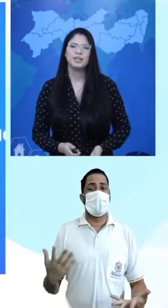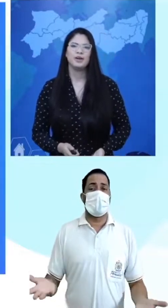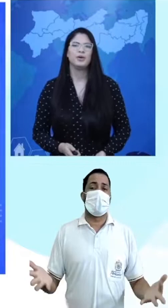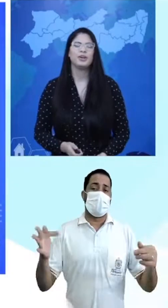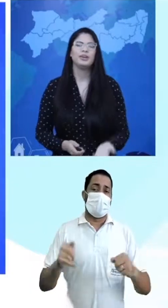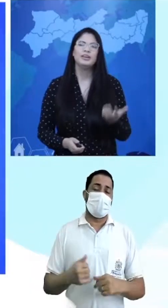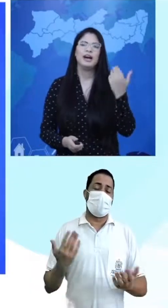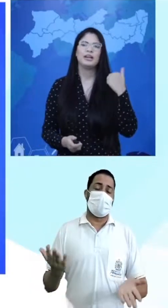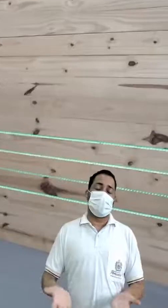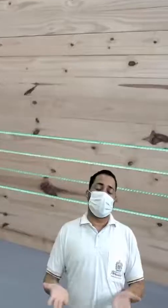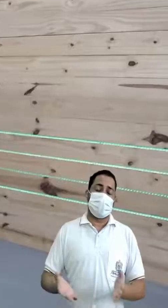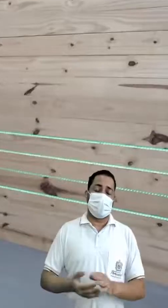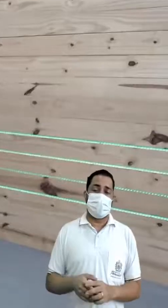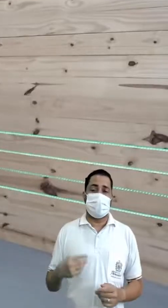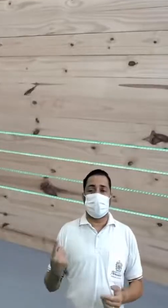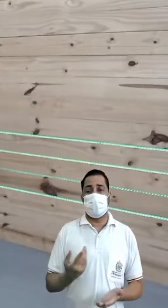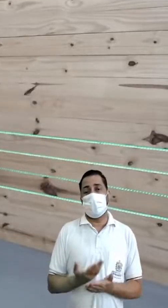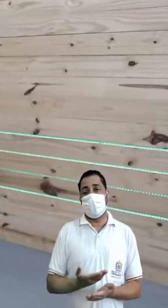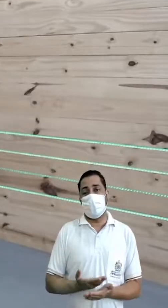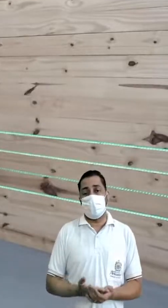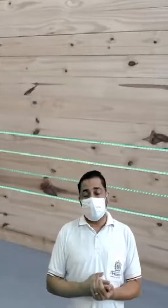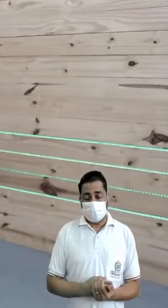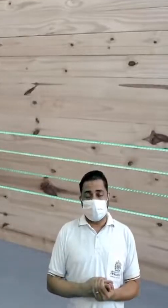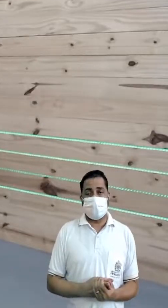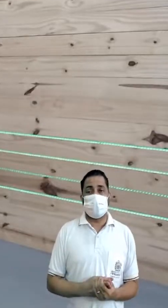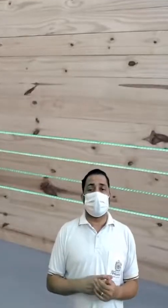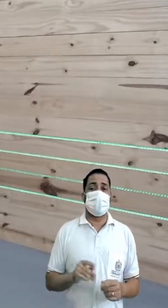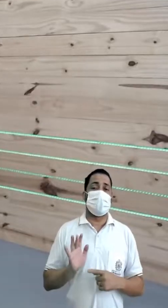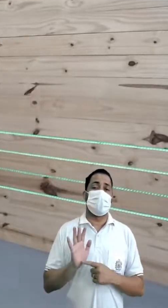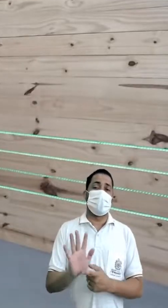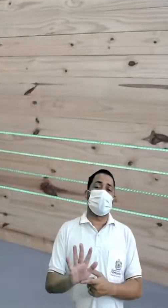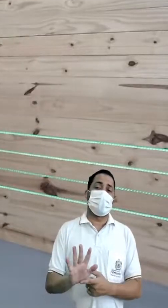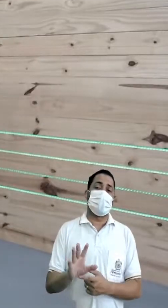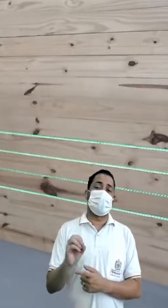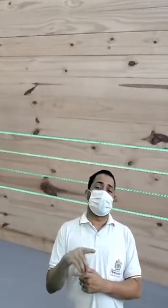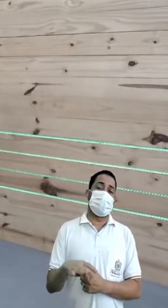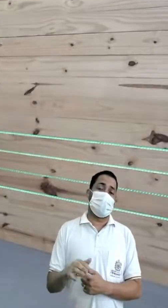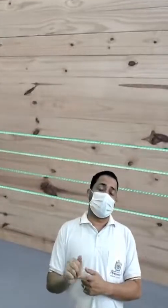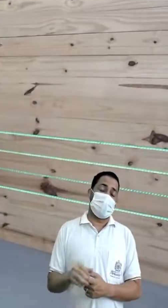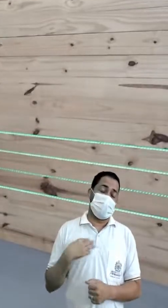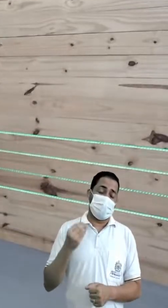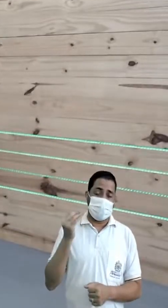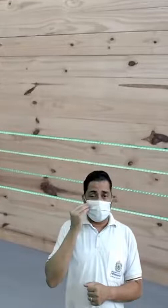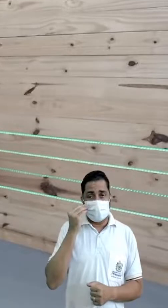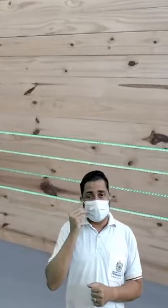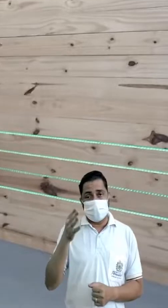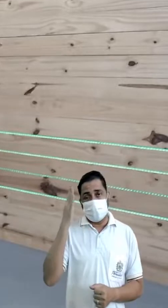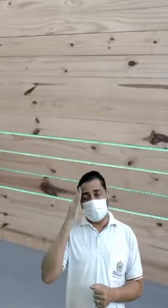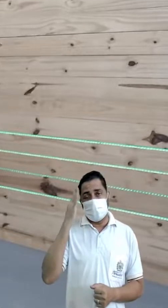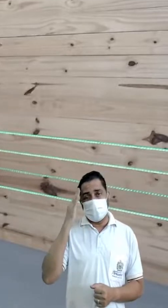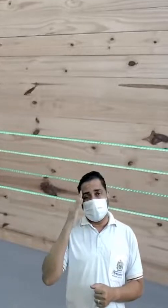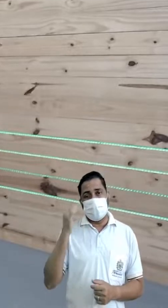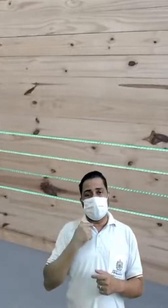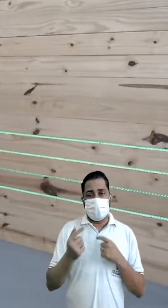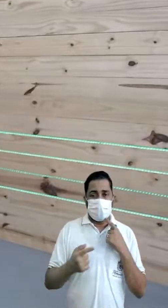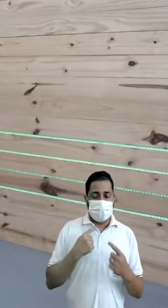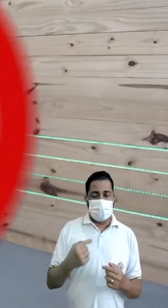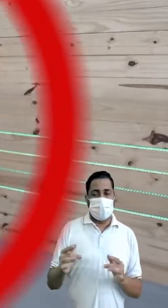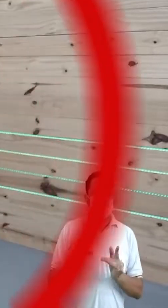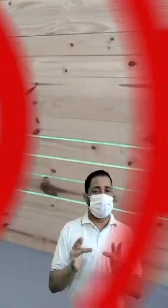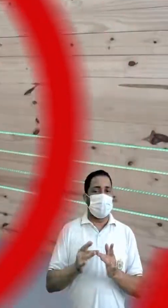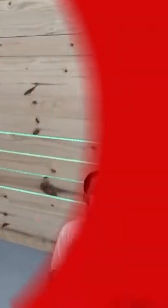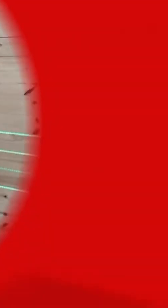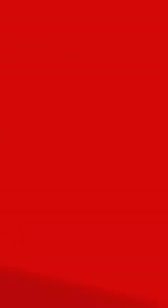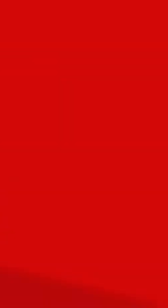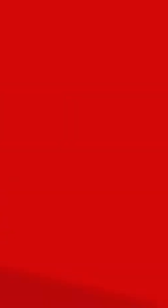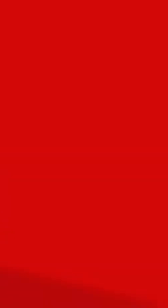finalizamos agora a nossa aula de projeções cônicas. Eu espero que você tenha compreendido. Qualquer dúvida, entre em contato comigo no